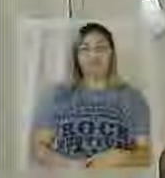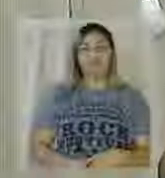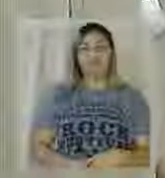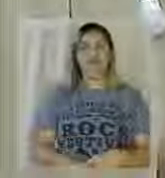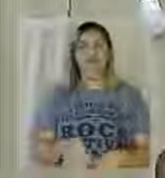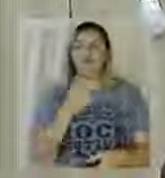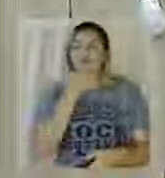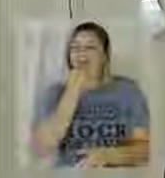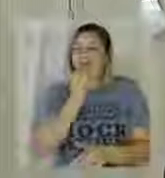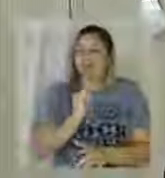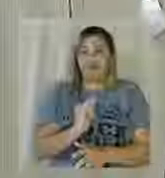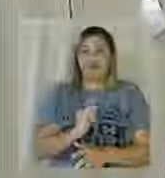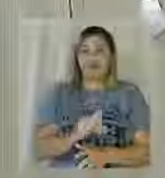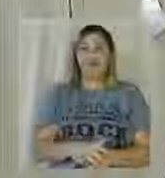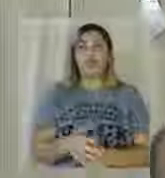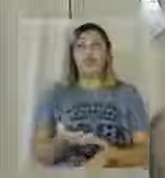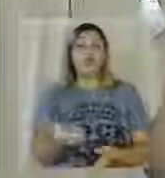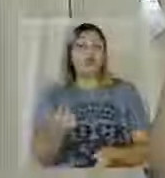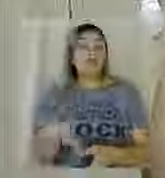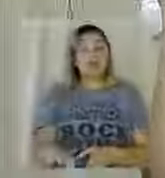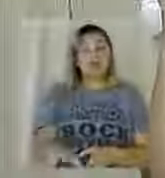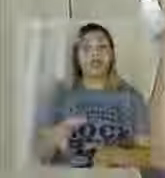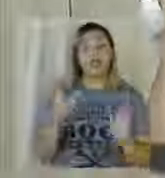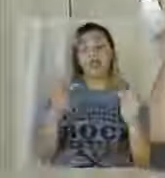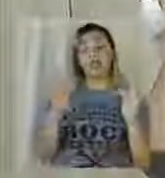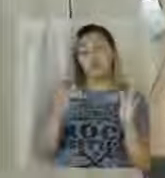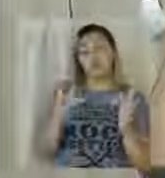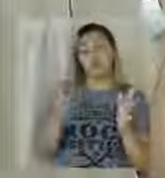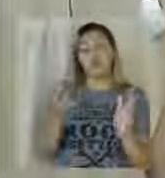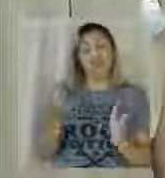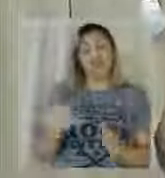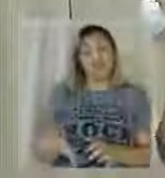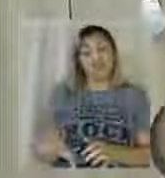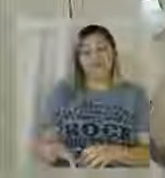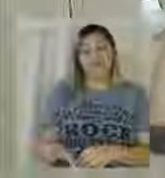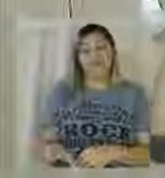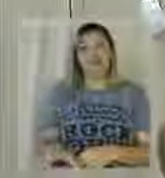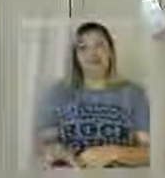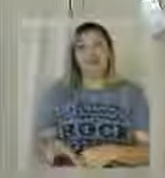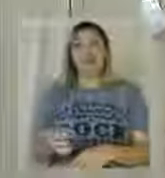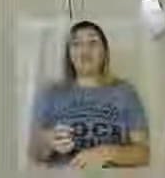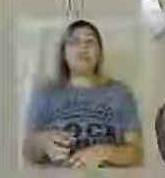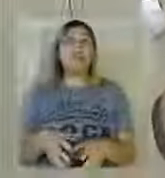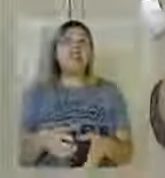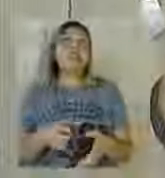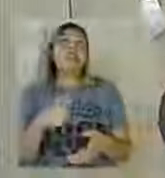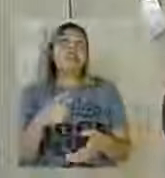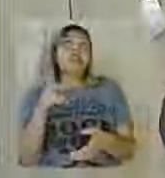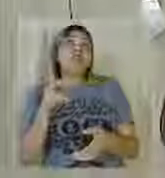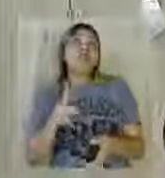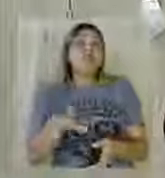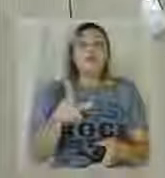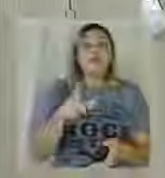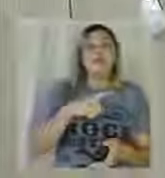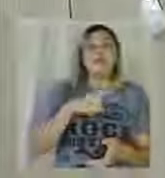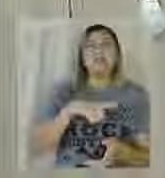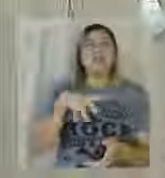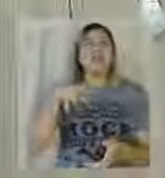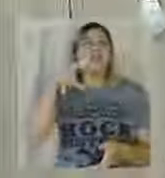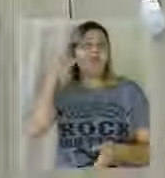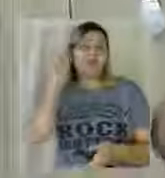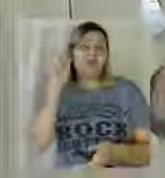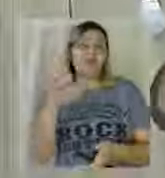Desculpa. Aí não queria namorar, não queria. Sempre surgia mais ouvintes do que surdo para namorar